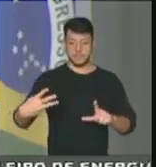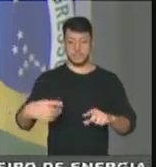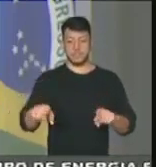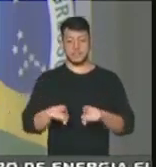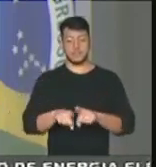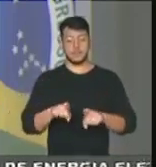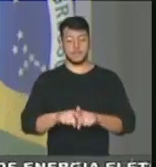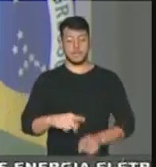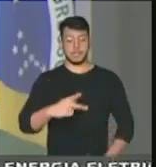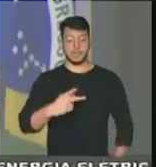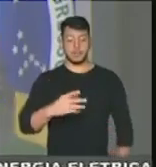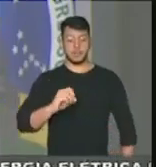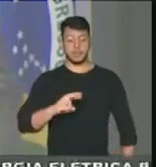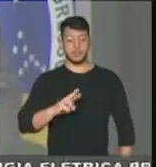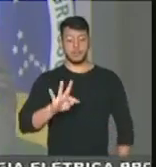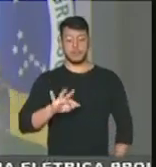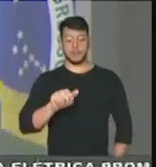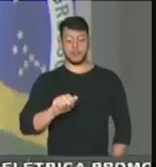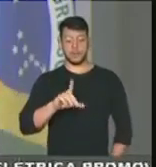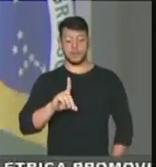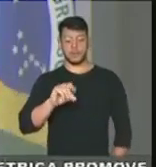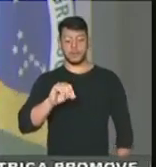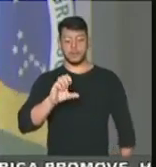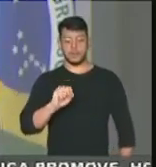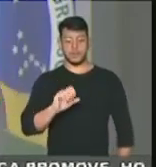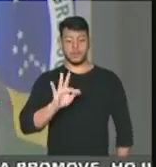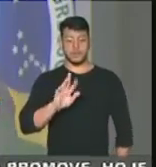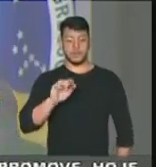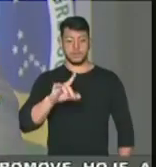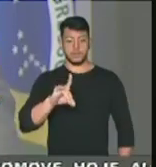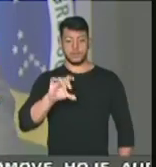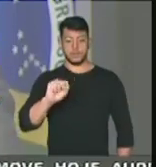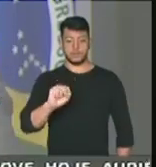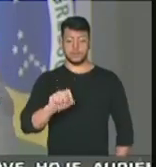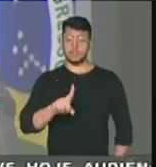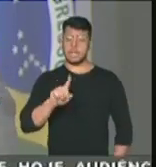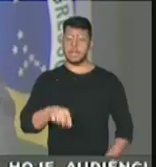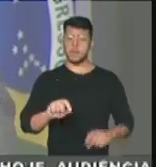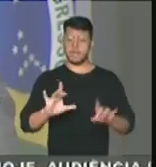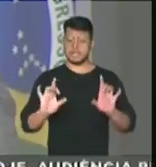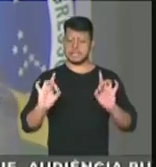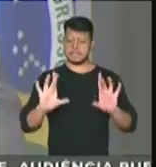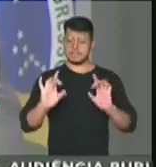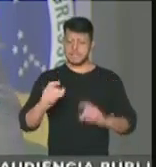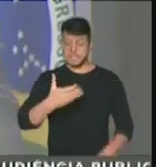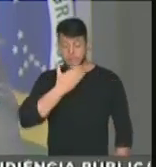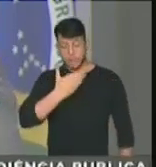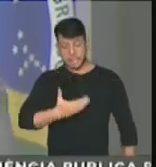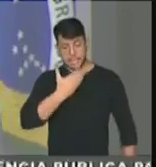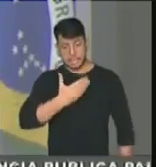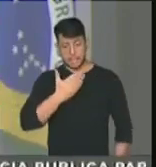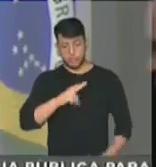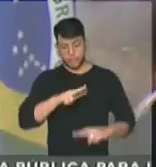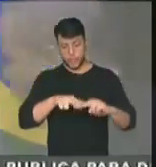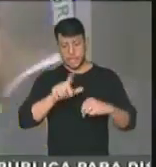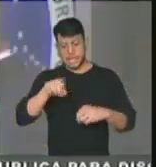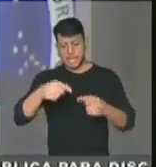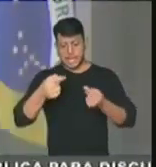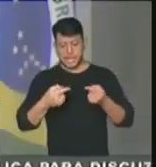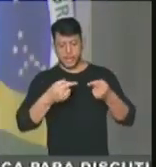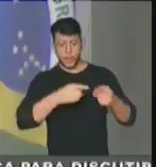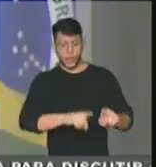porta dos fundos por esse especial de natal que afronta às famílias